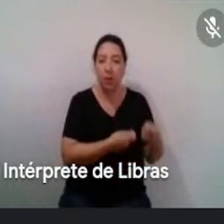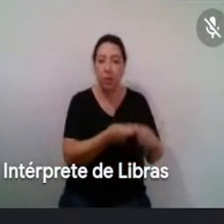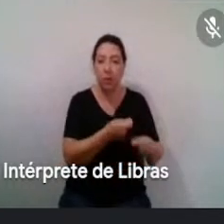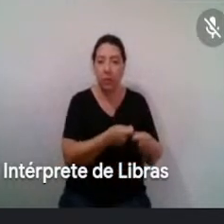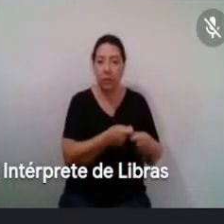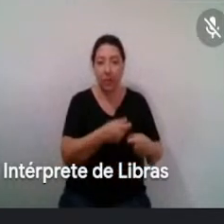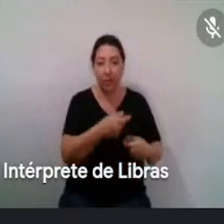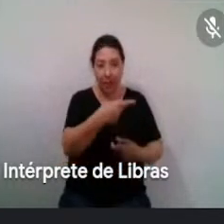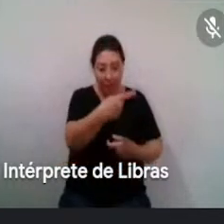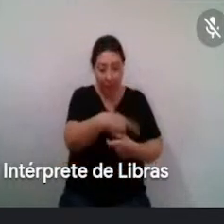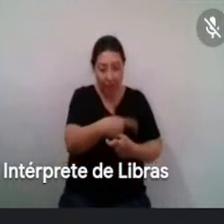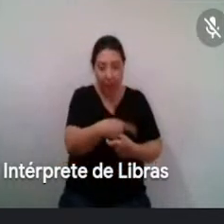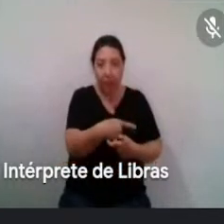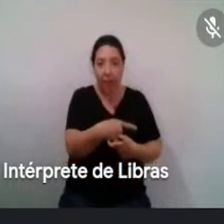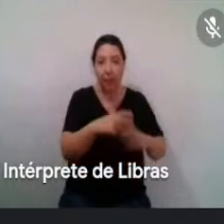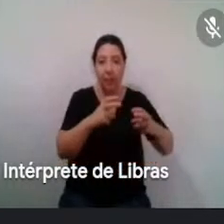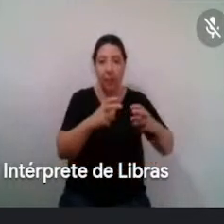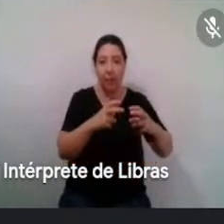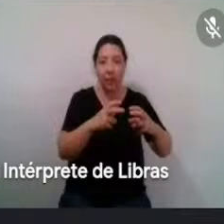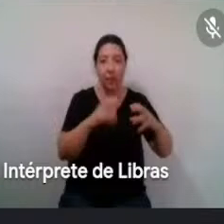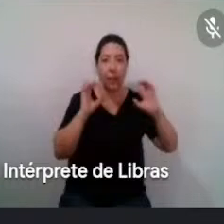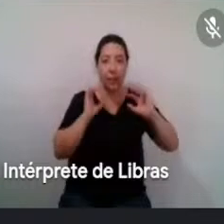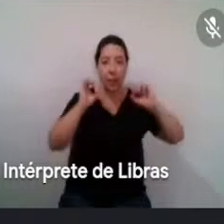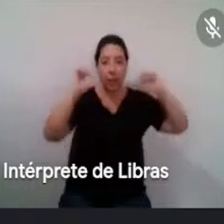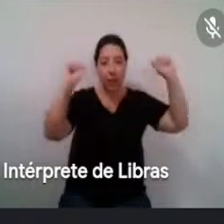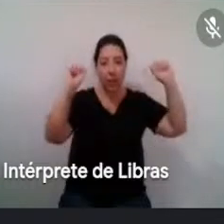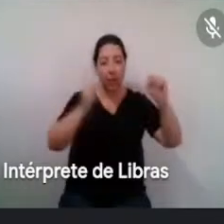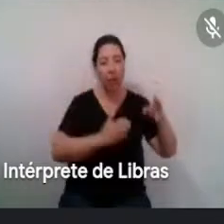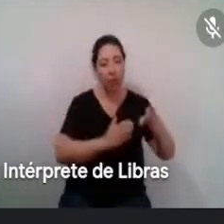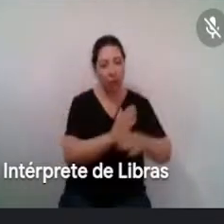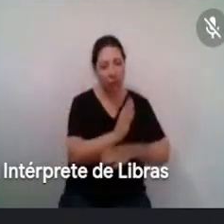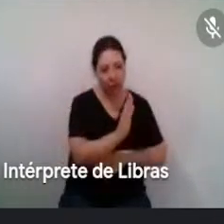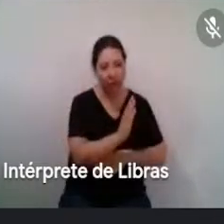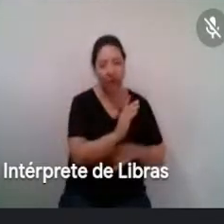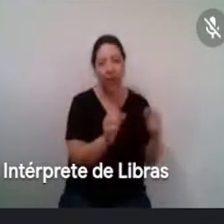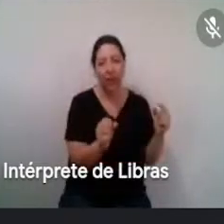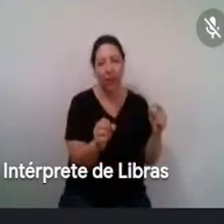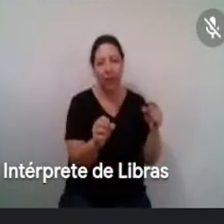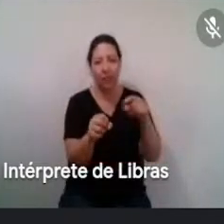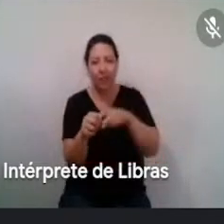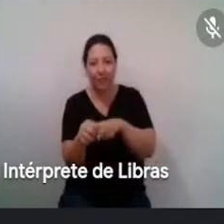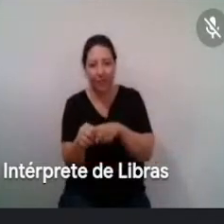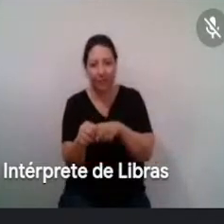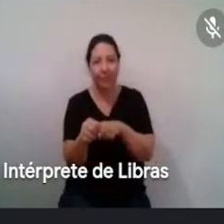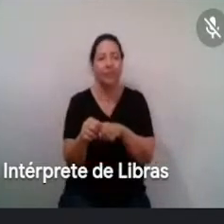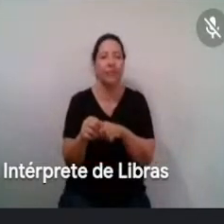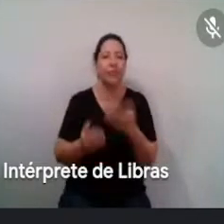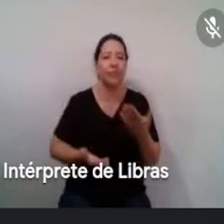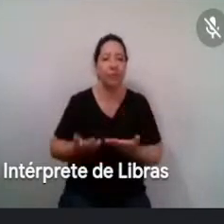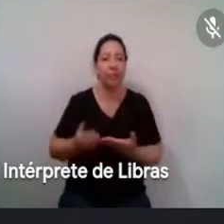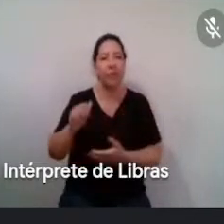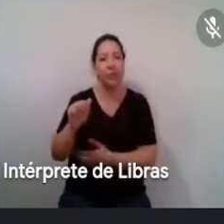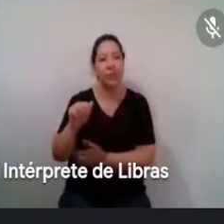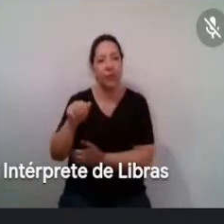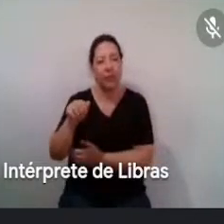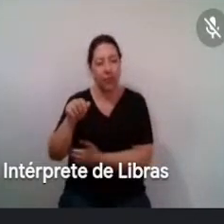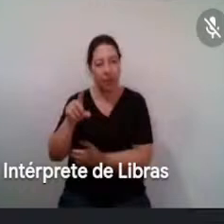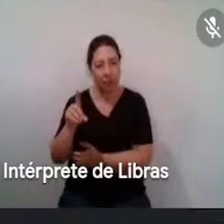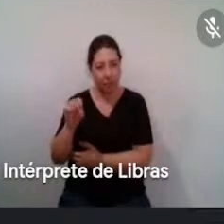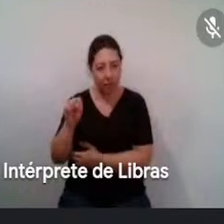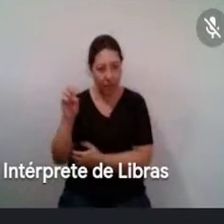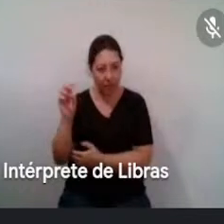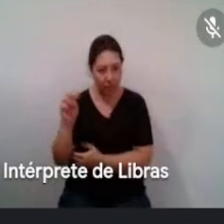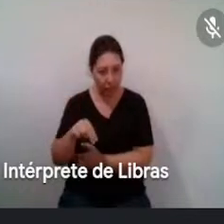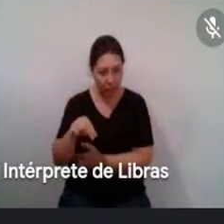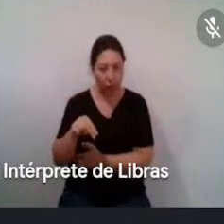deferiu a devolução do servidor Adson Reis de Souza ao seu órgão de origem, com efeito retroativo a 7 de